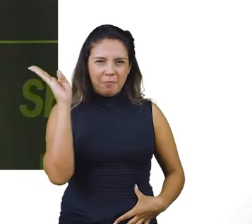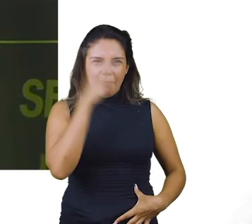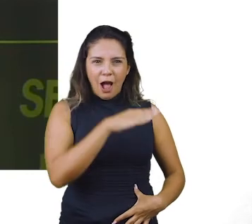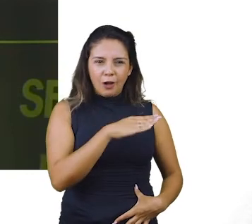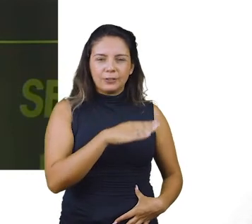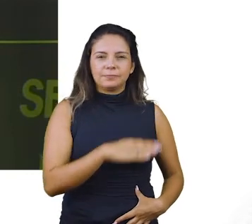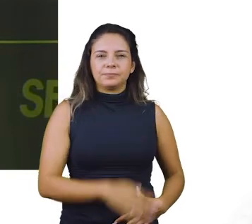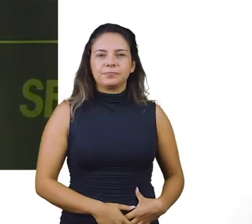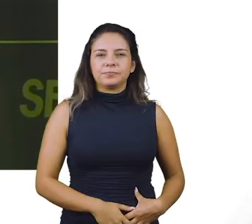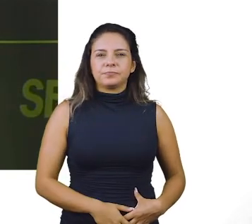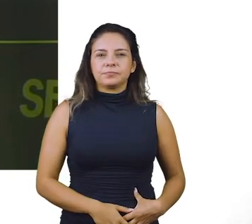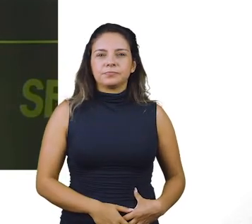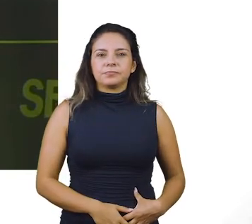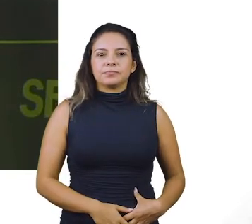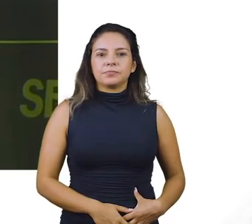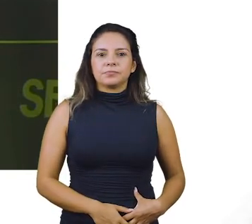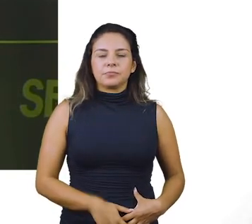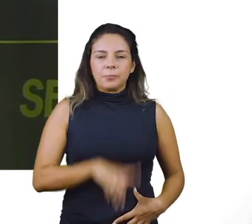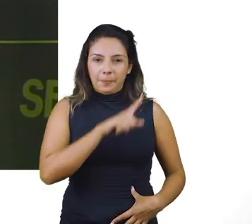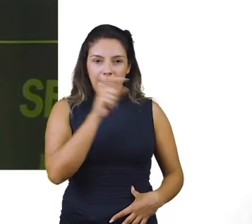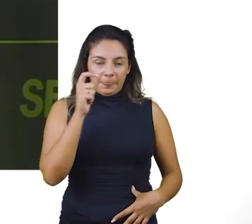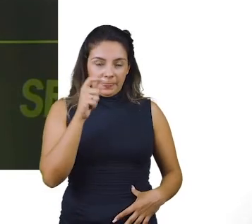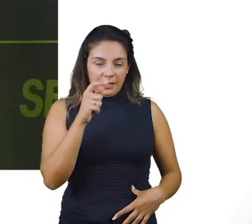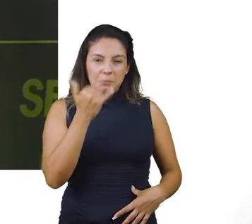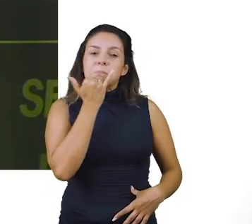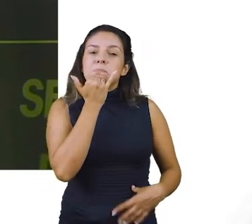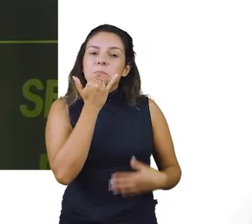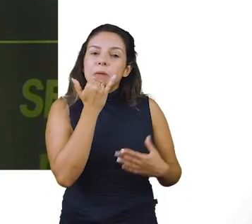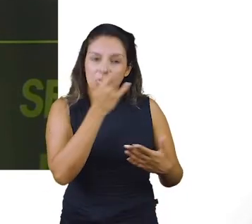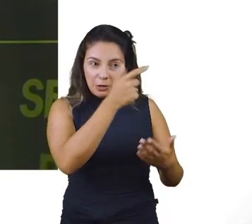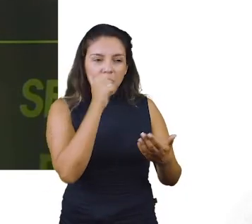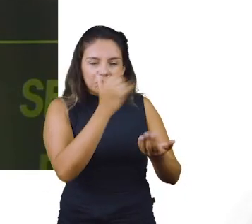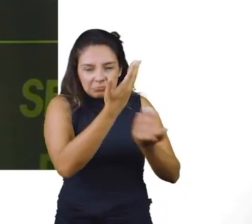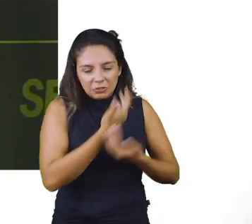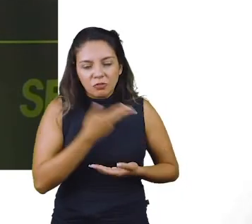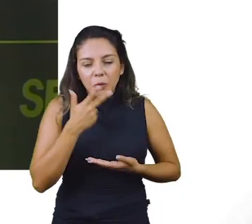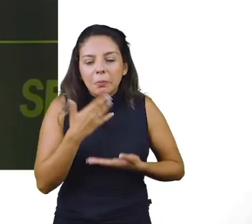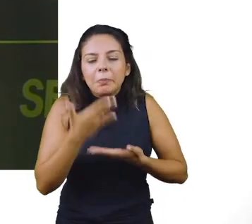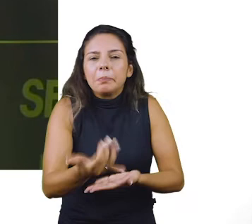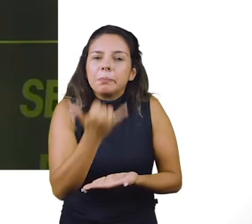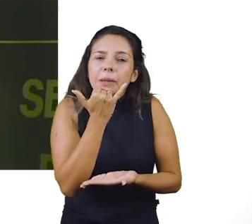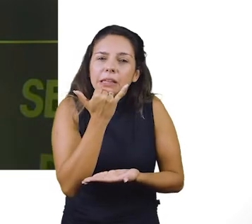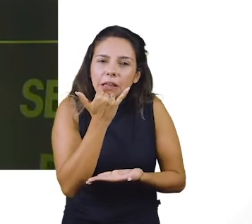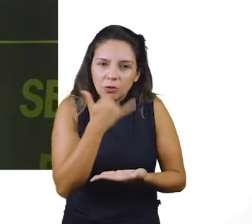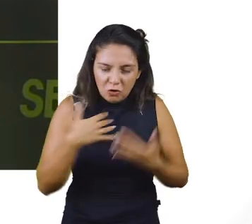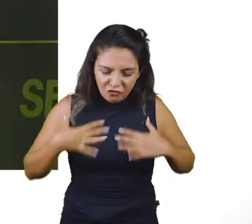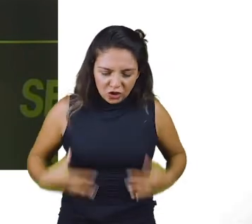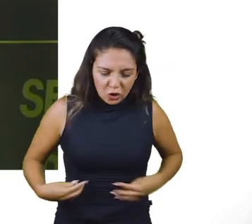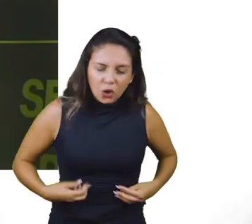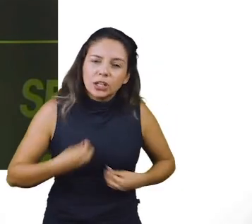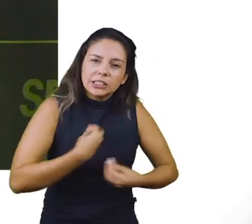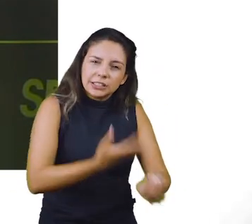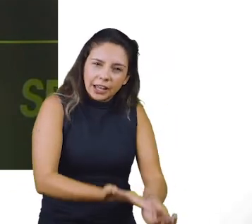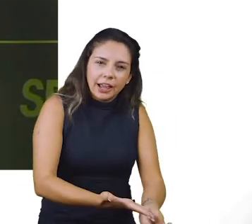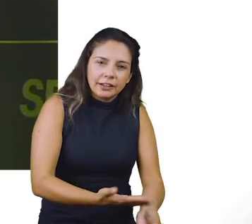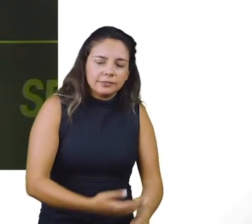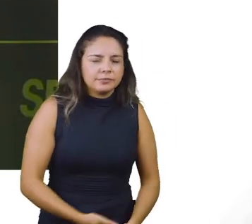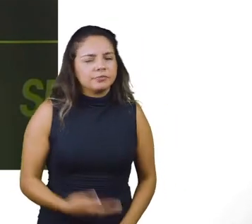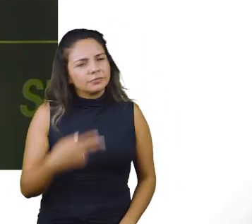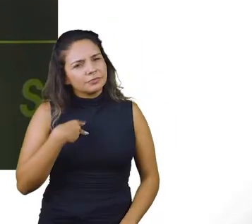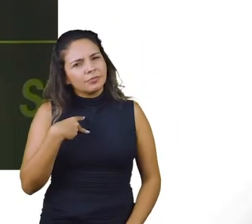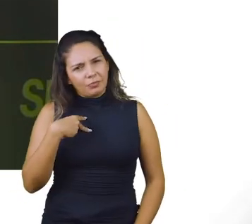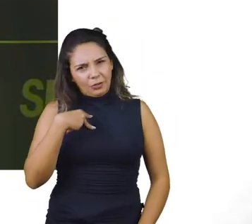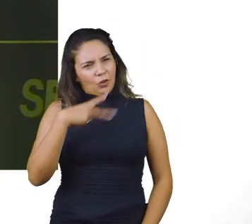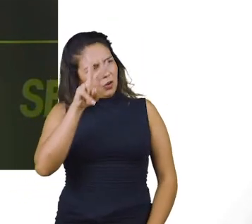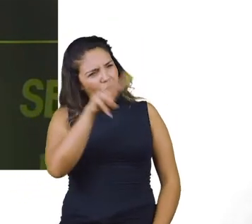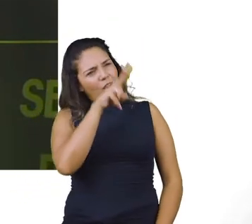dona casada pisando no seu orgulho. Recebei esse vestido e me dai vosso perdão. Olhei para a cara dela,